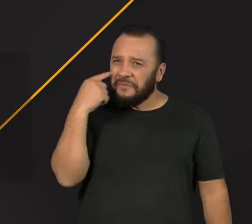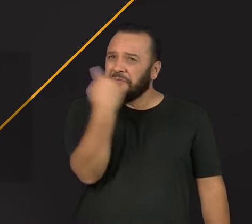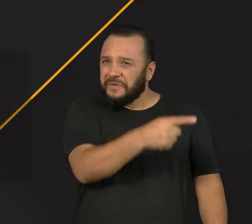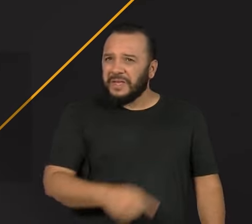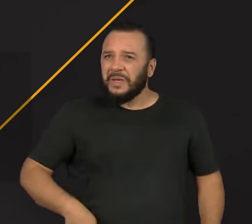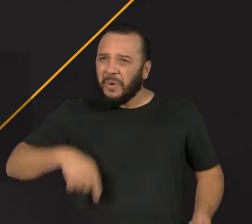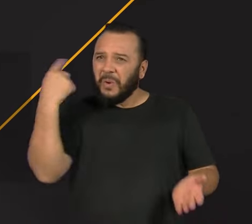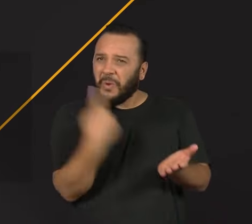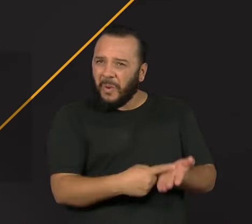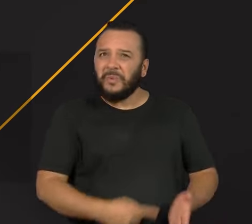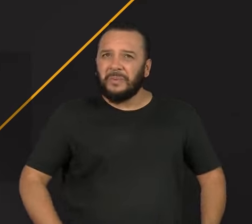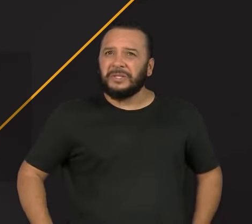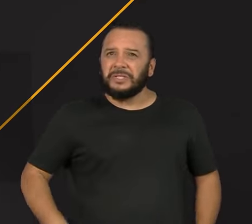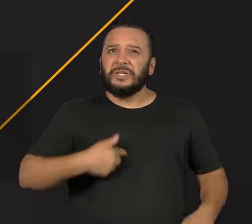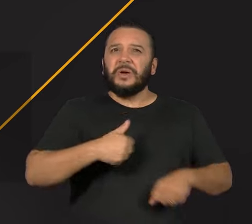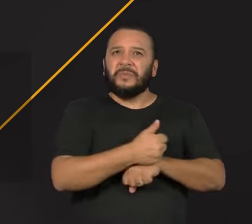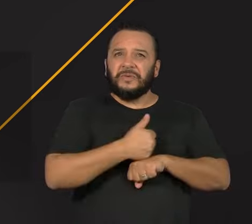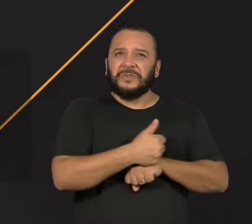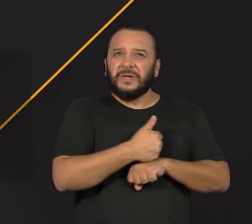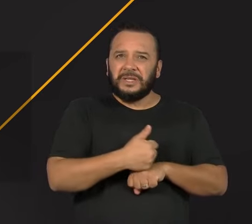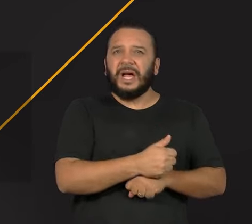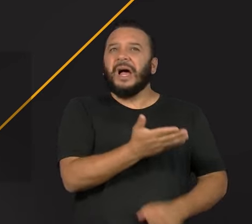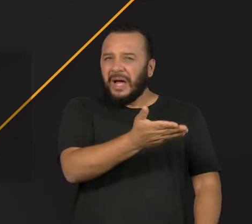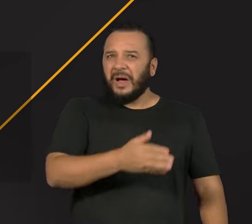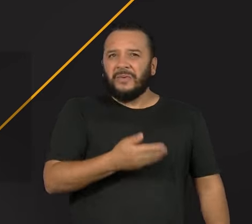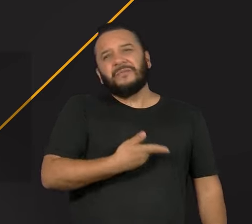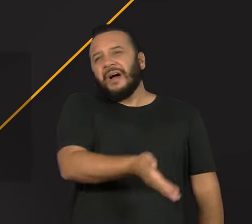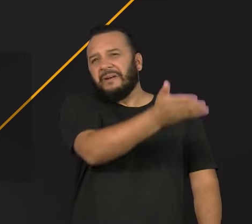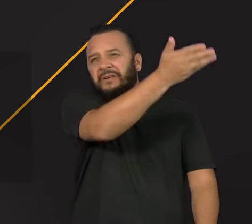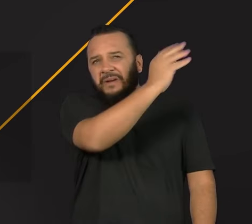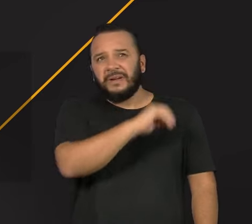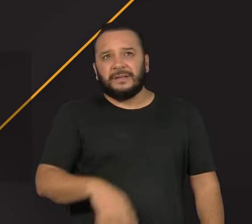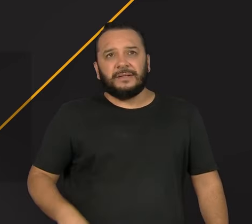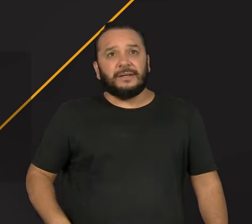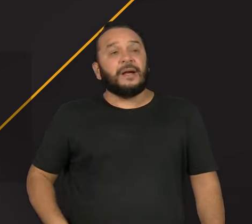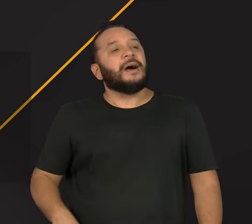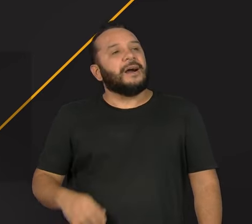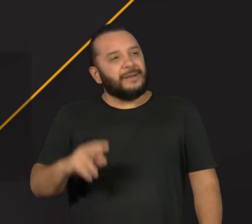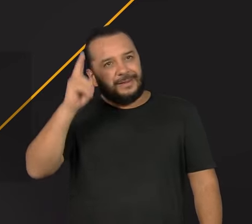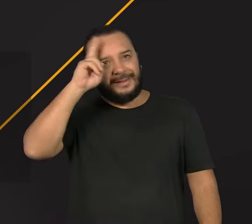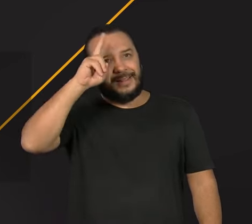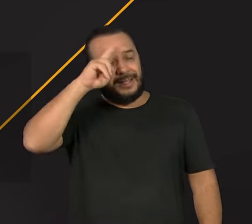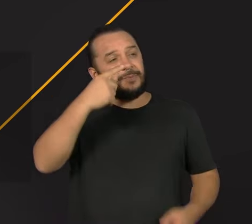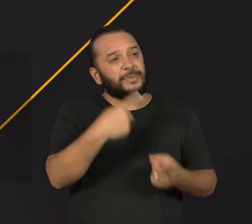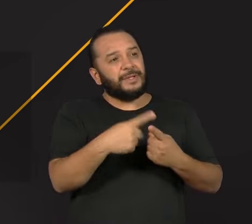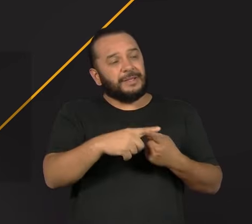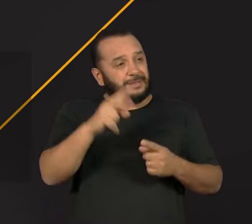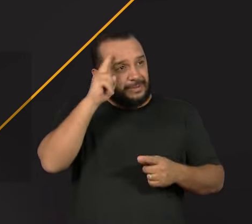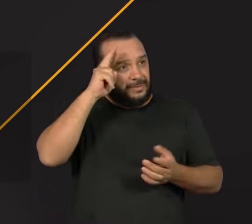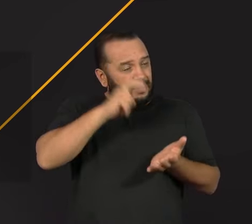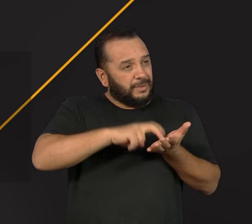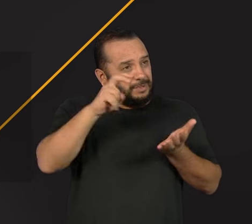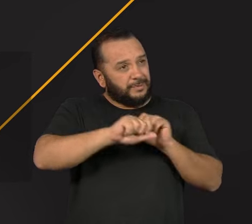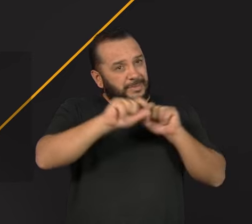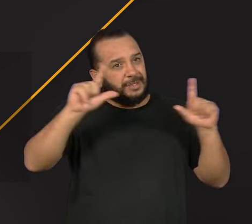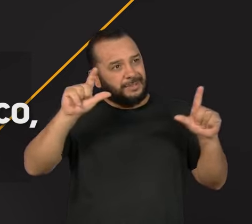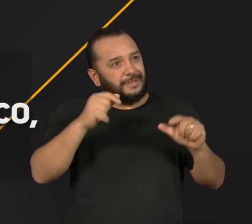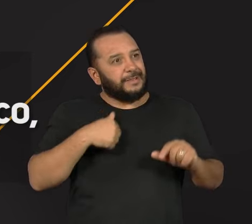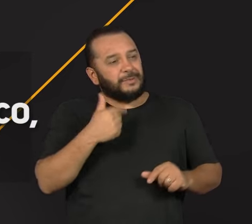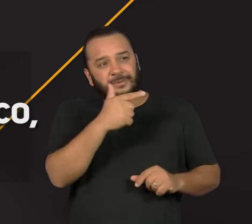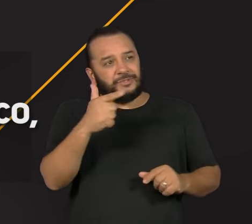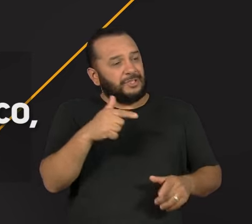menino é comprometido. Profissional. Com trabalho, deixou a mulher trabalhar. Vai embora, vai, vai. Eu fui embora. Eu lembro desse dia porque segunda-feira eu acordei de manhã, não era pai e não tinha emprego